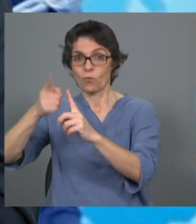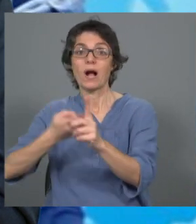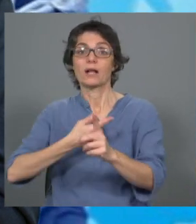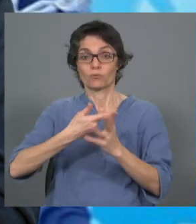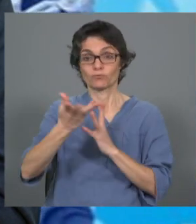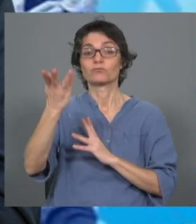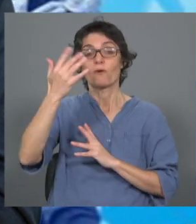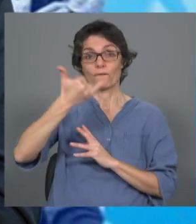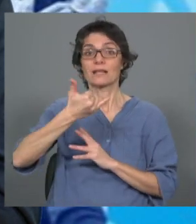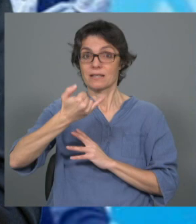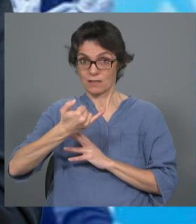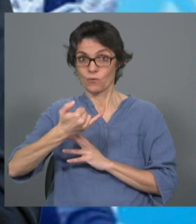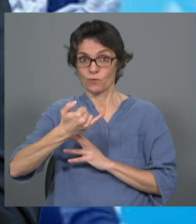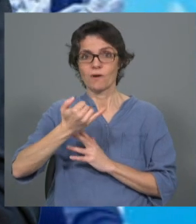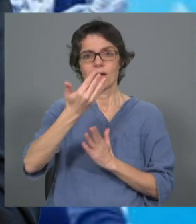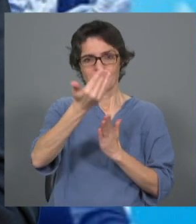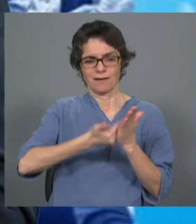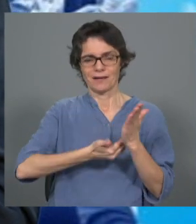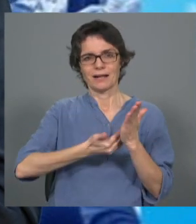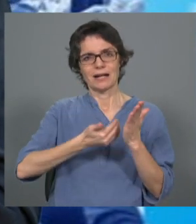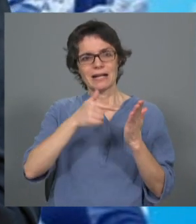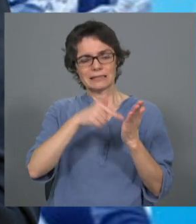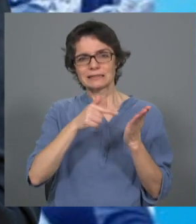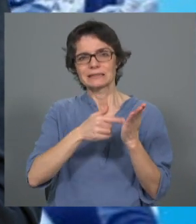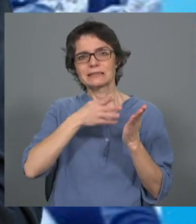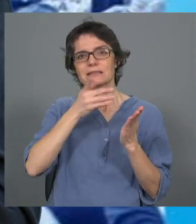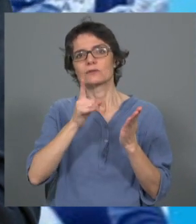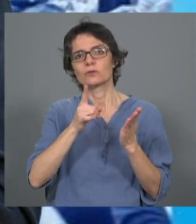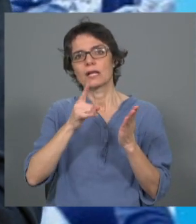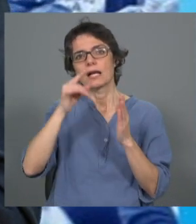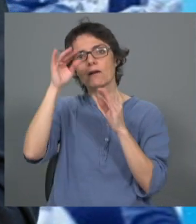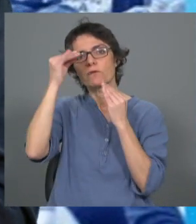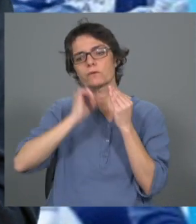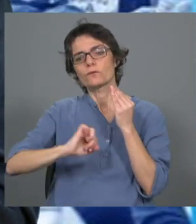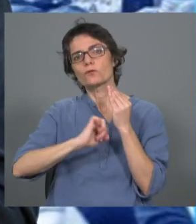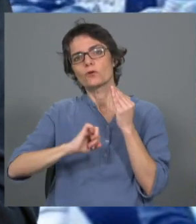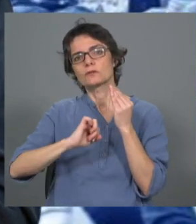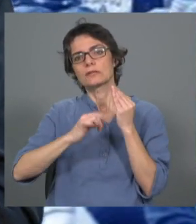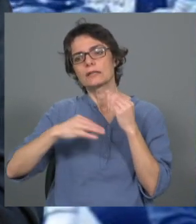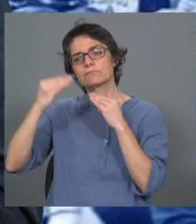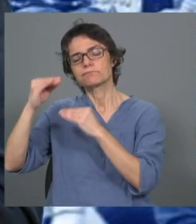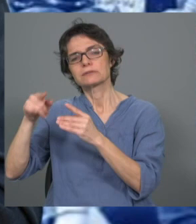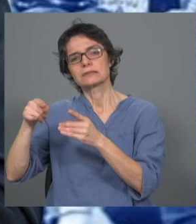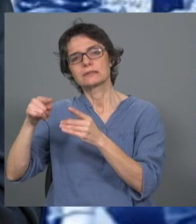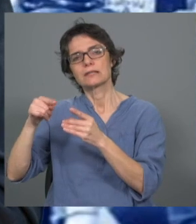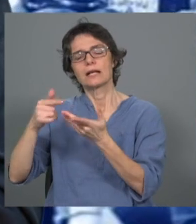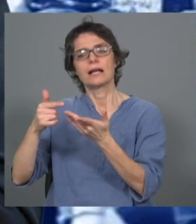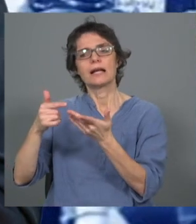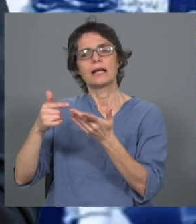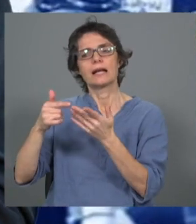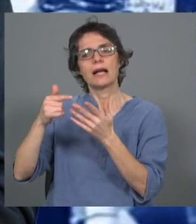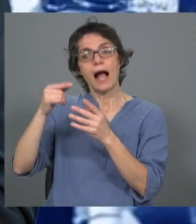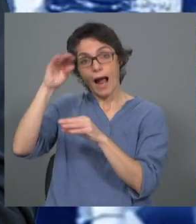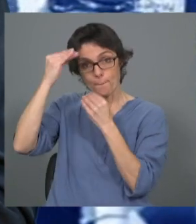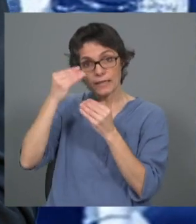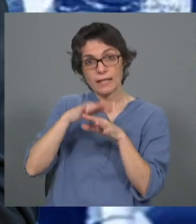para mostrar, ou seja, que a nossa formação e a formação dos acólitos passa muito para além do saber fazer. Ou melhor, este saber fazer